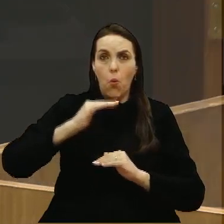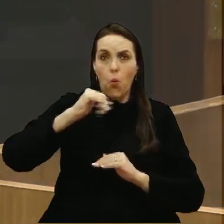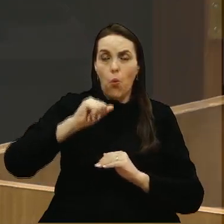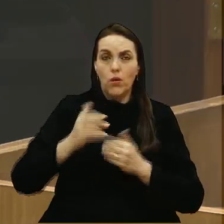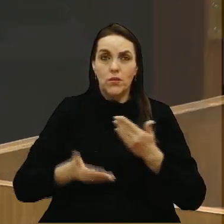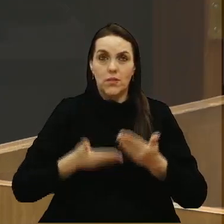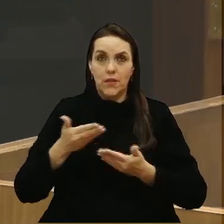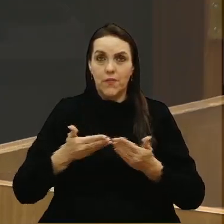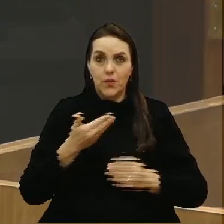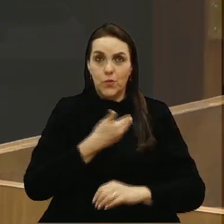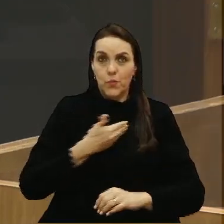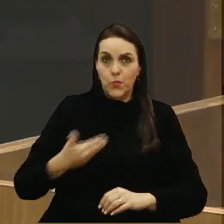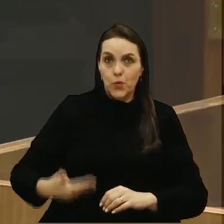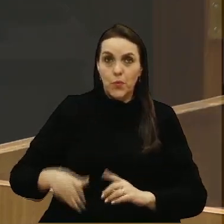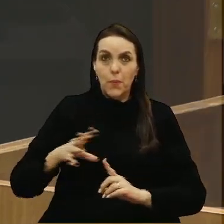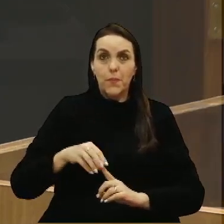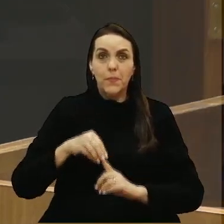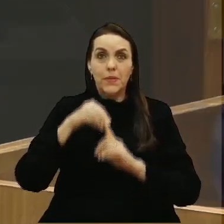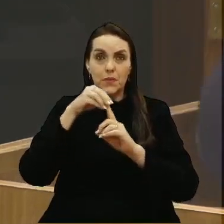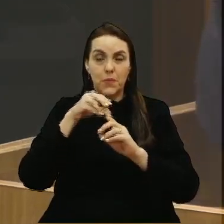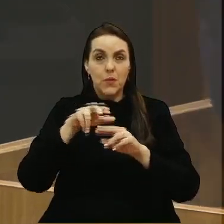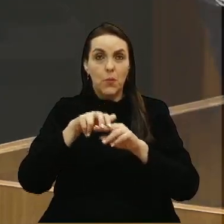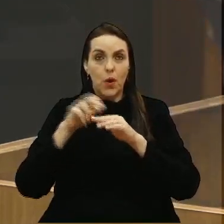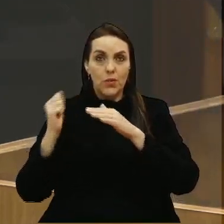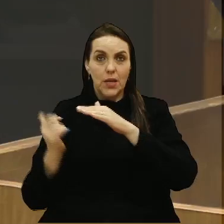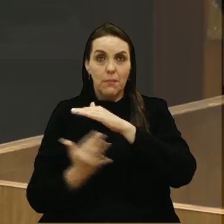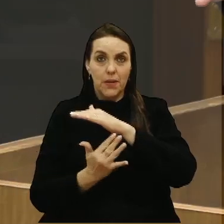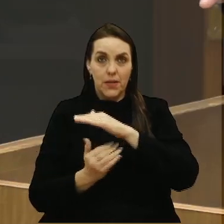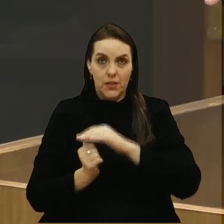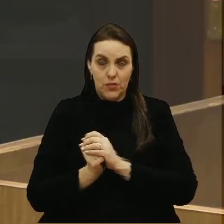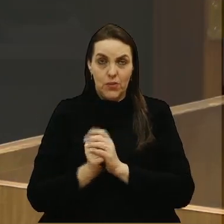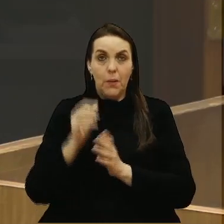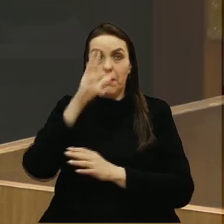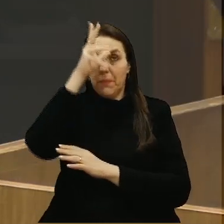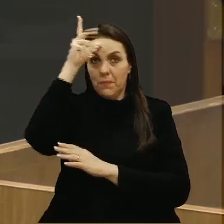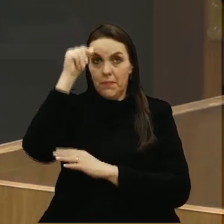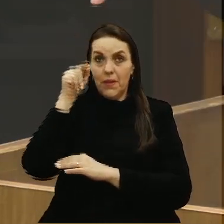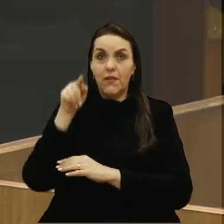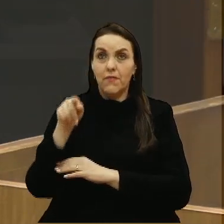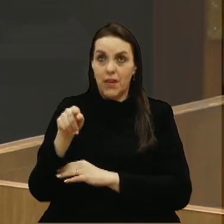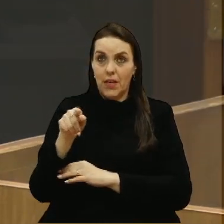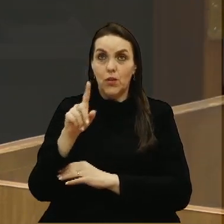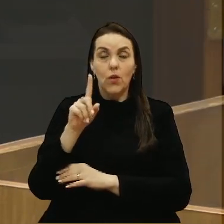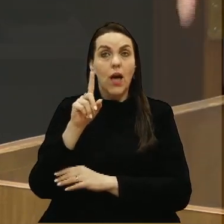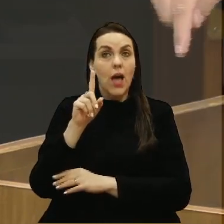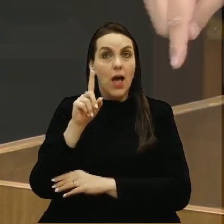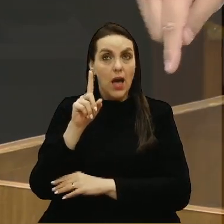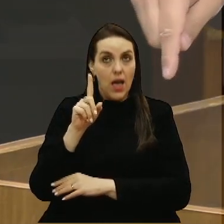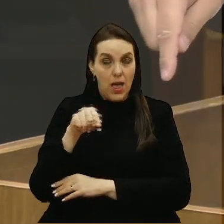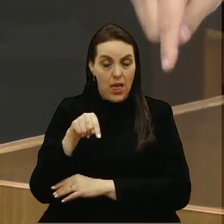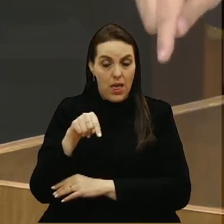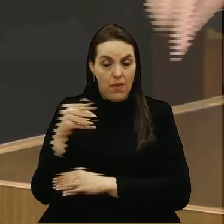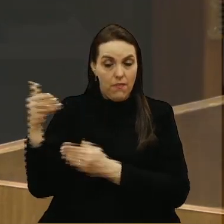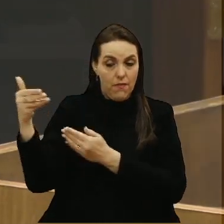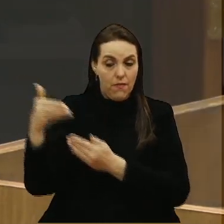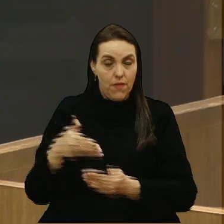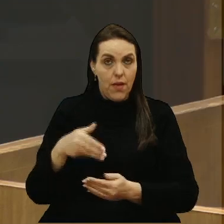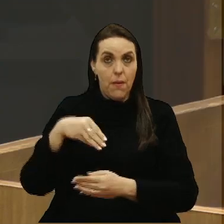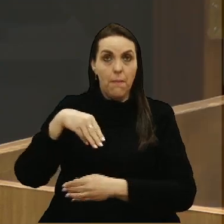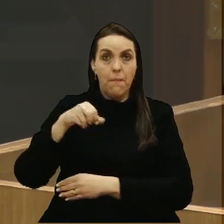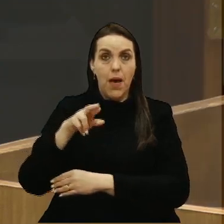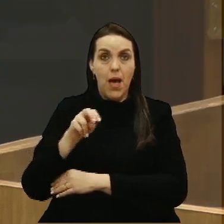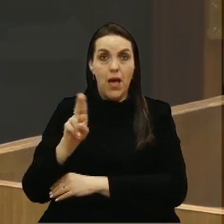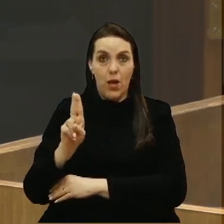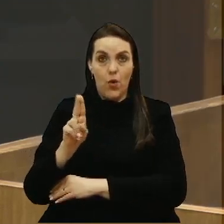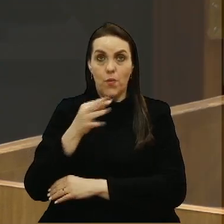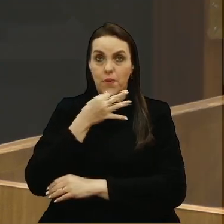público, principalmente por conta dos imigrantes. Prefeito esse que veio de Marau para